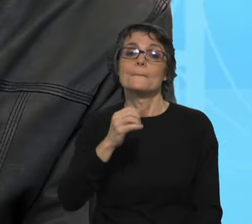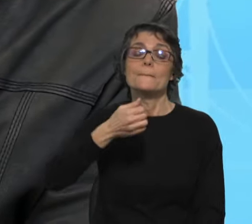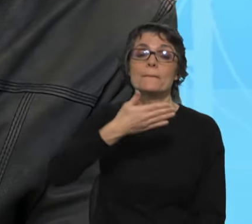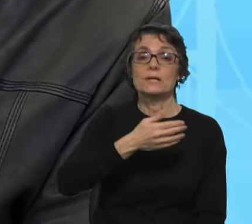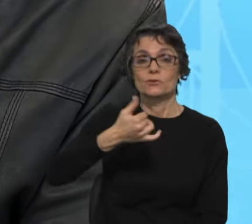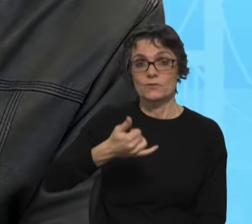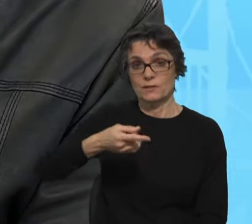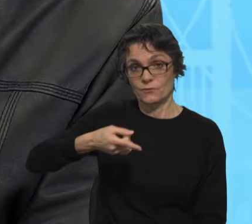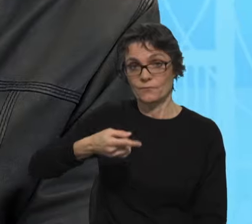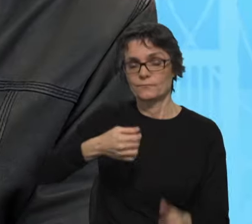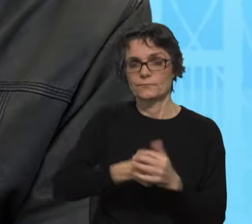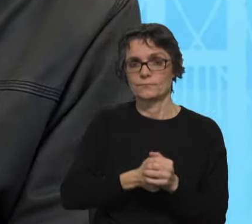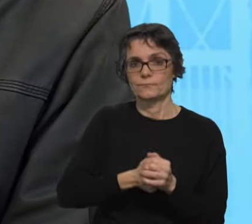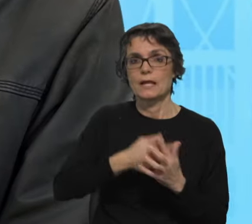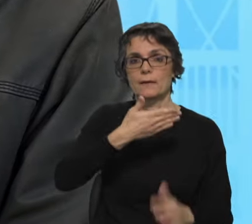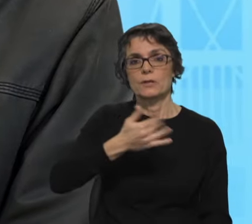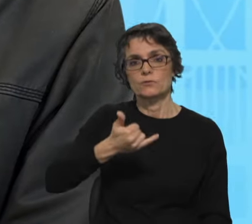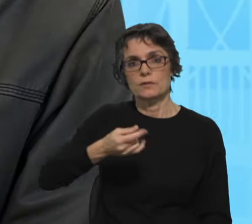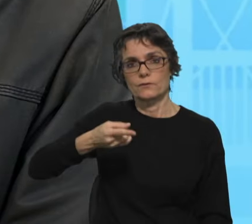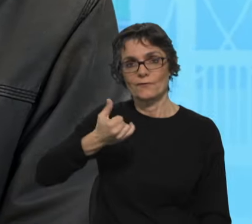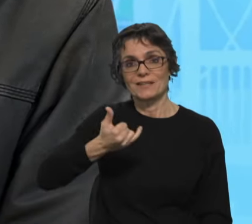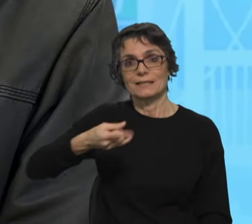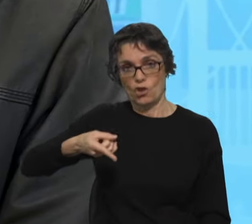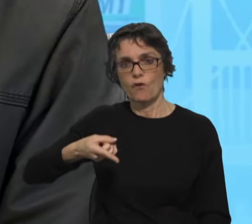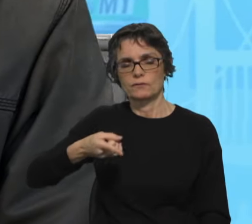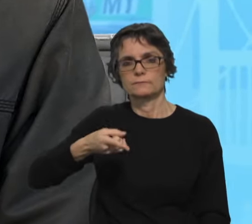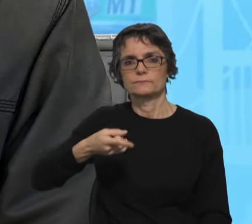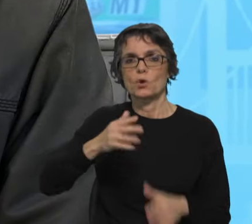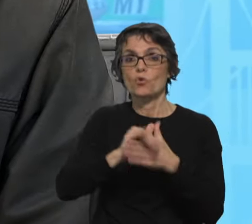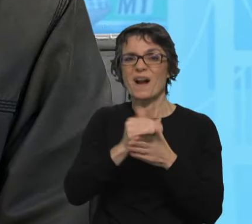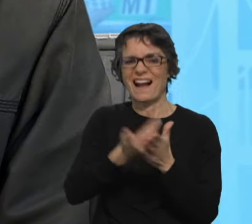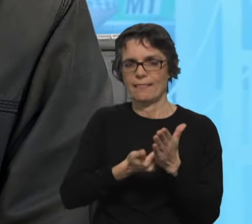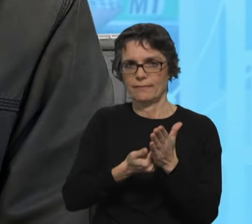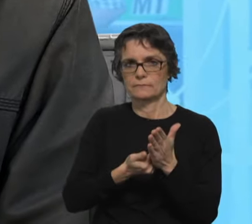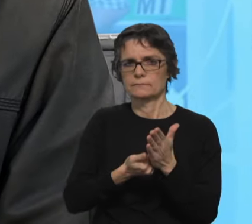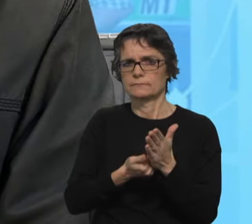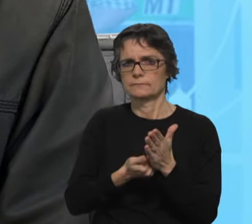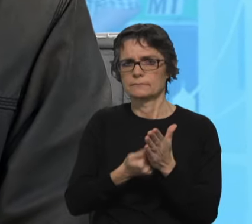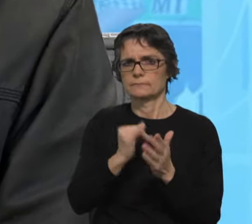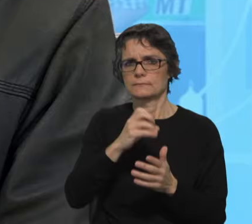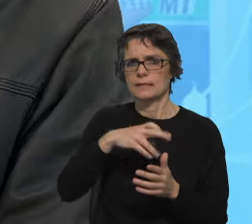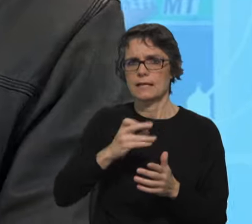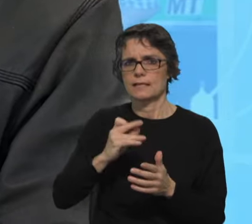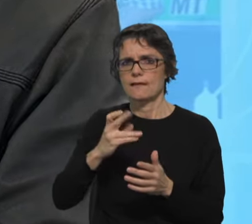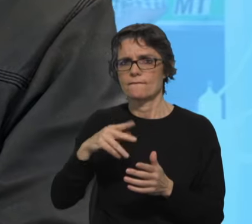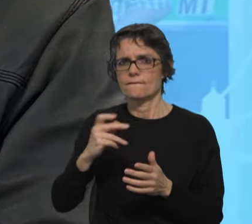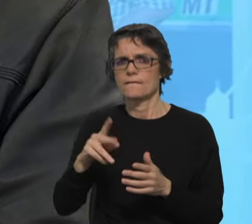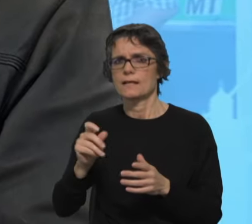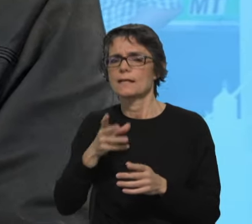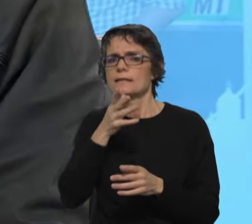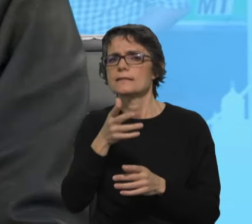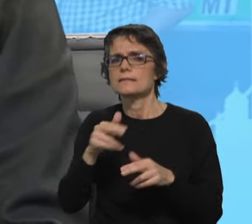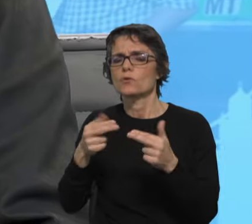1229 numa numa carta numa carta de foral dada idanha velia por Dom S cund lá se refere com um dos limites